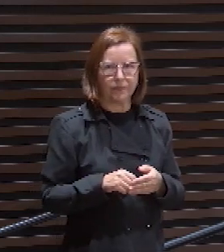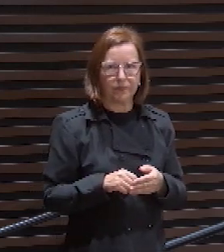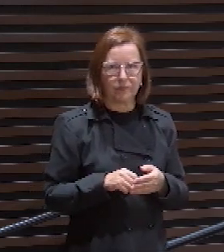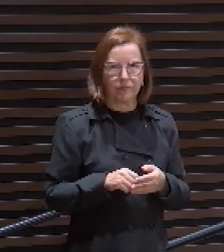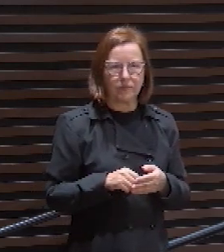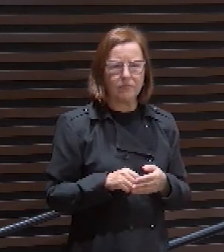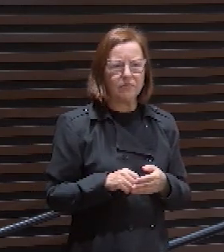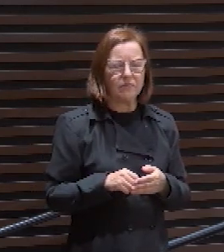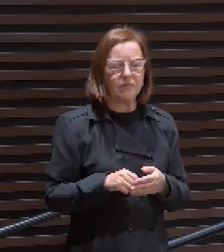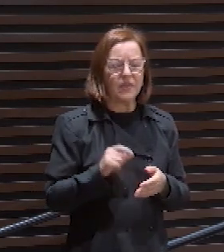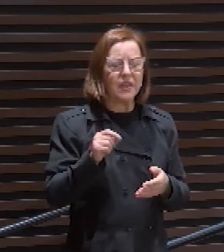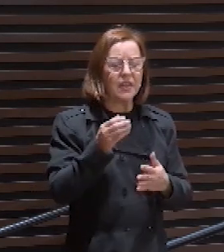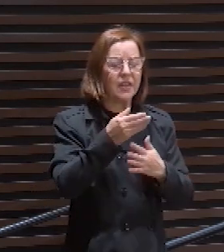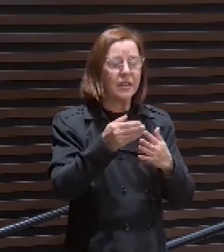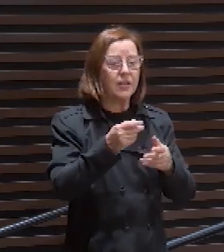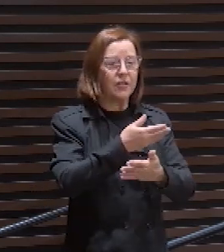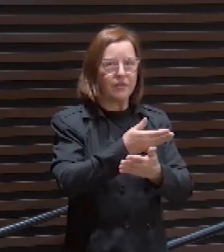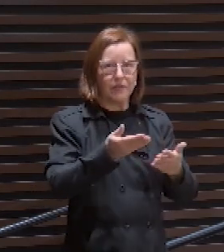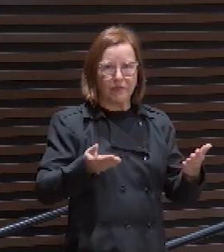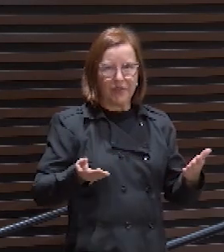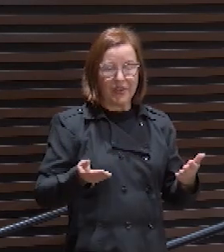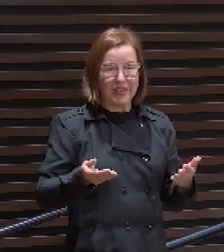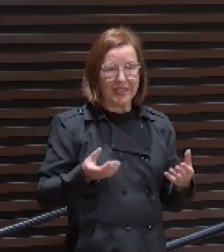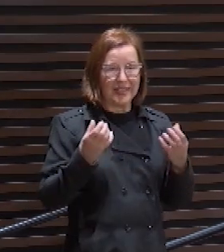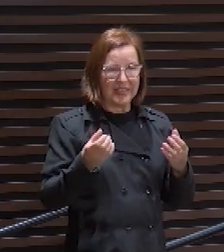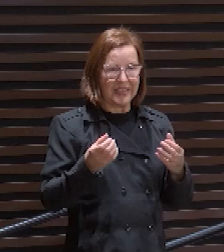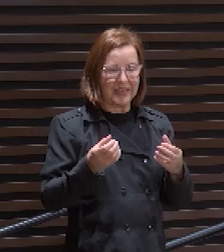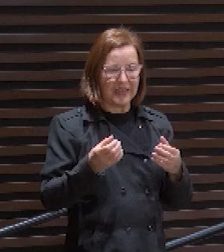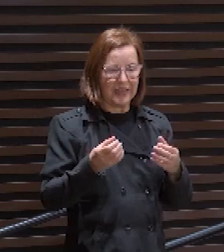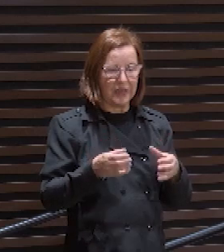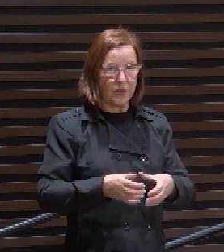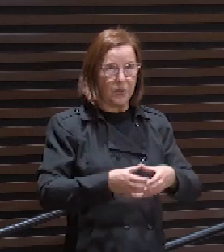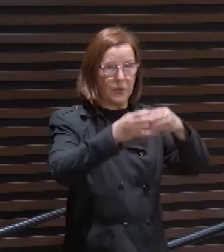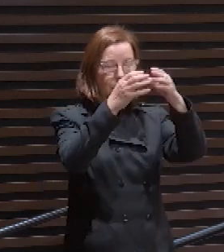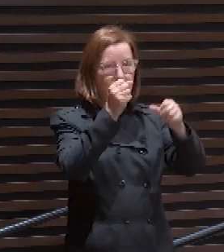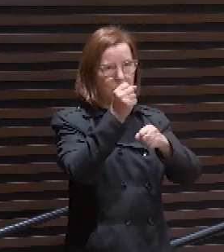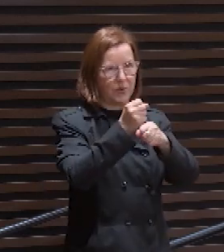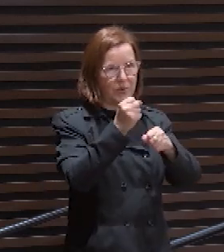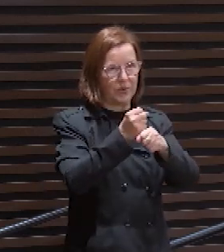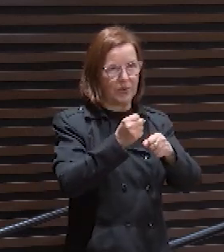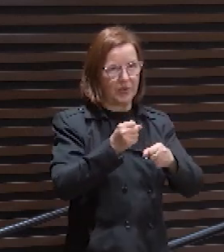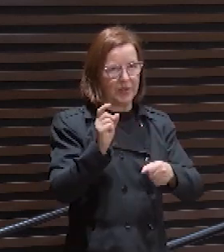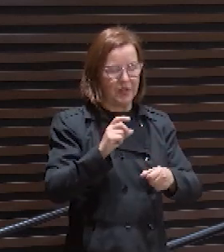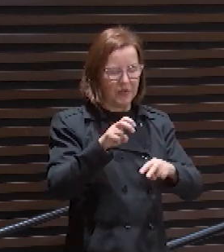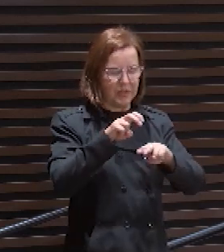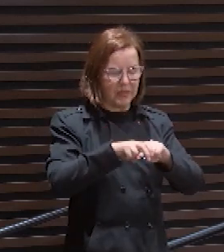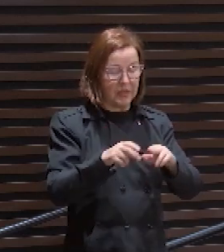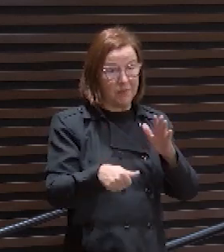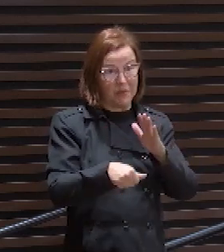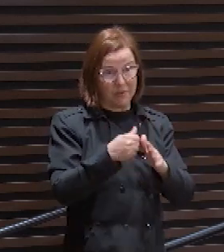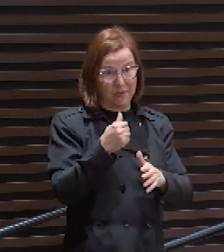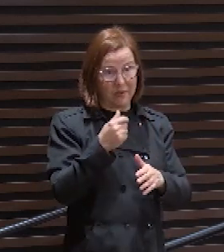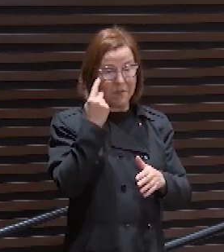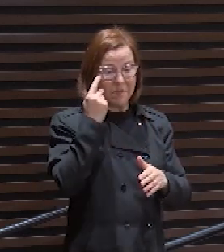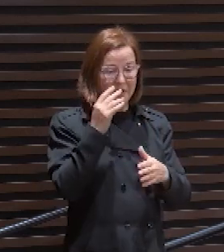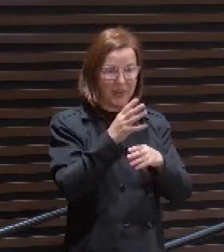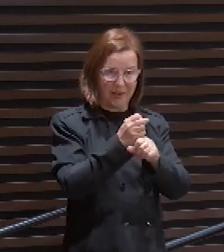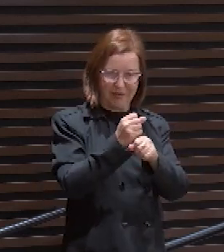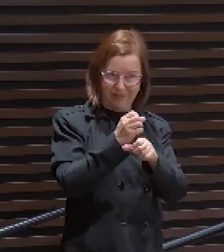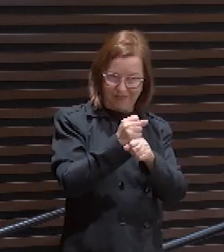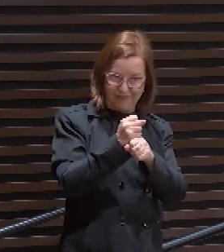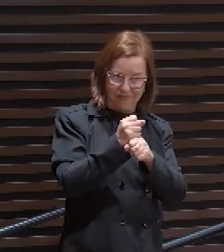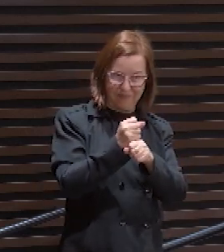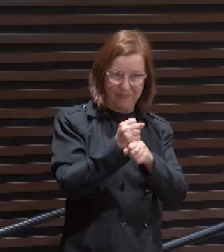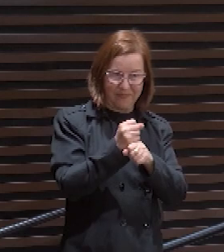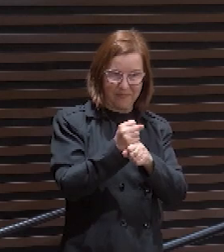de vós, pretendendo construir uma torre, não se assenta primeiro para calcular